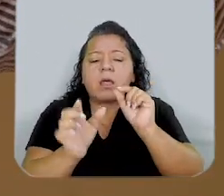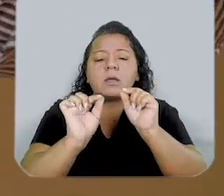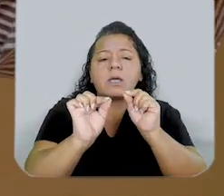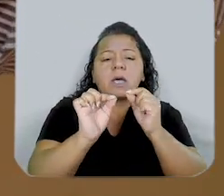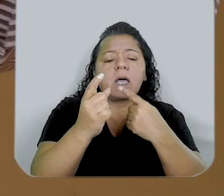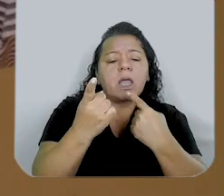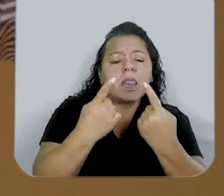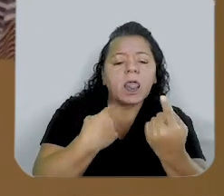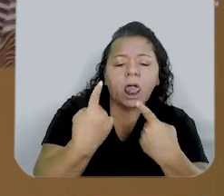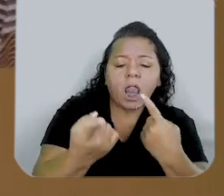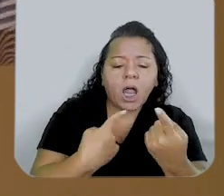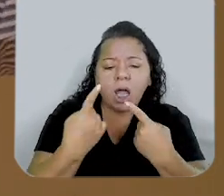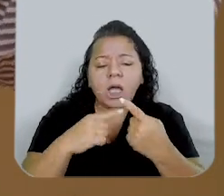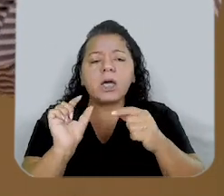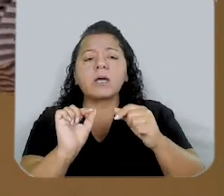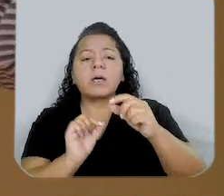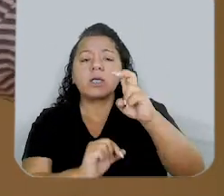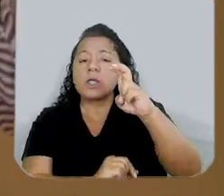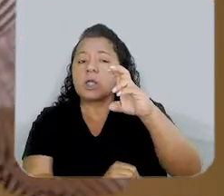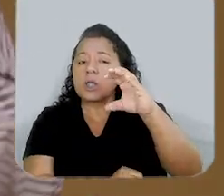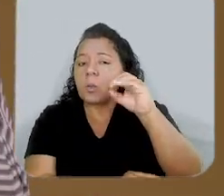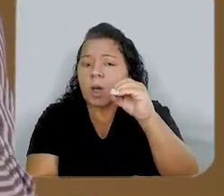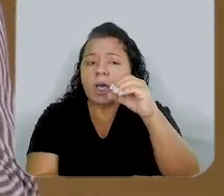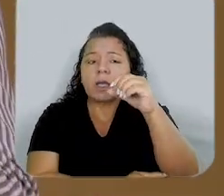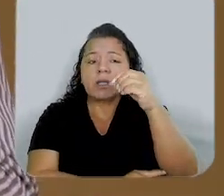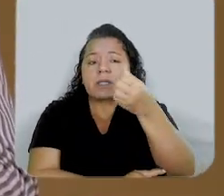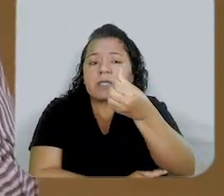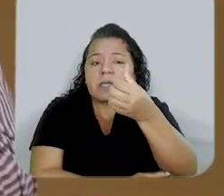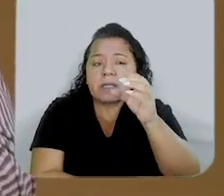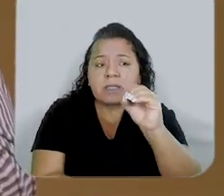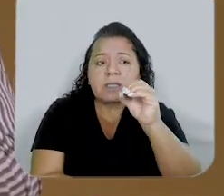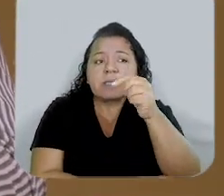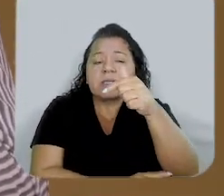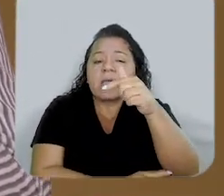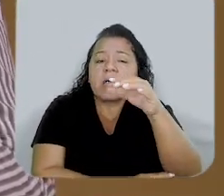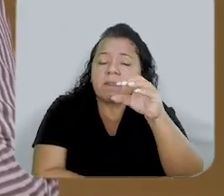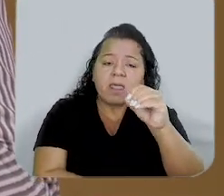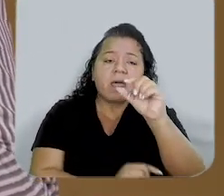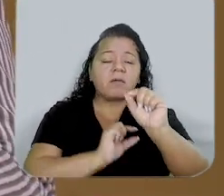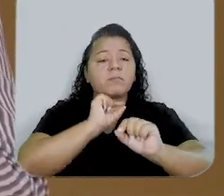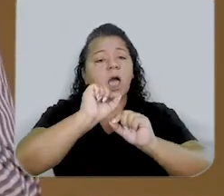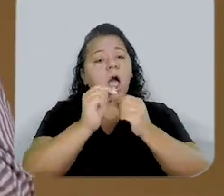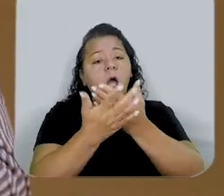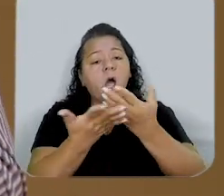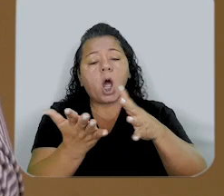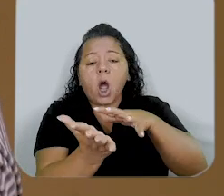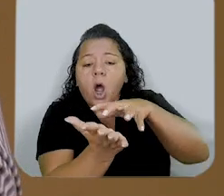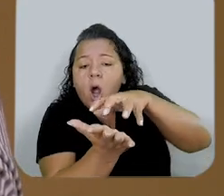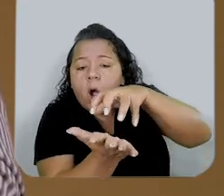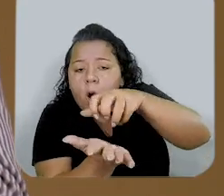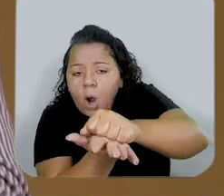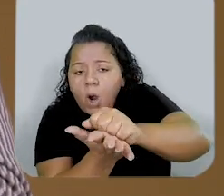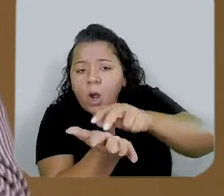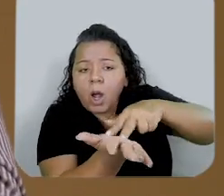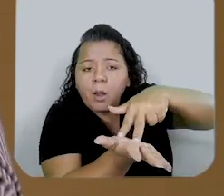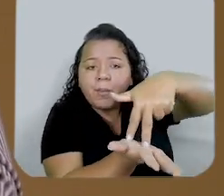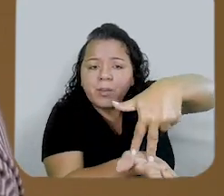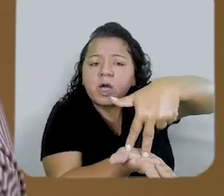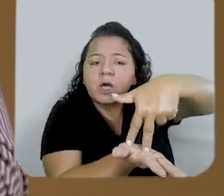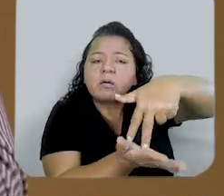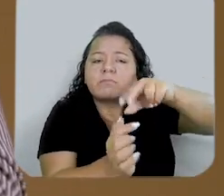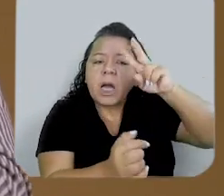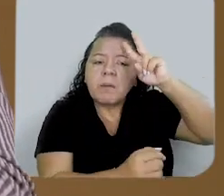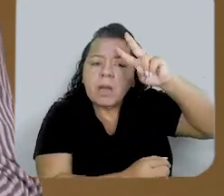anos 50, 60, 70, onde coloca o colonizador como o protagonista dessa